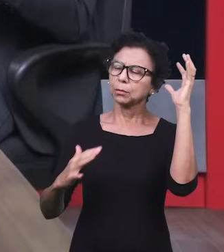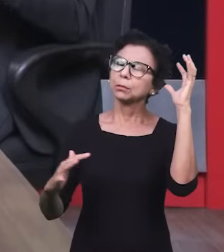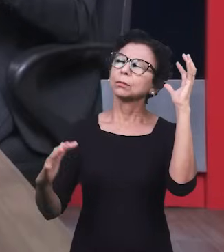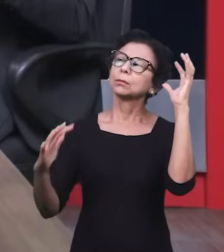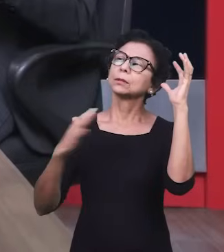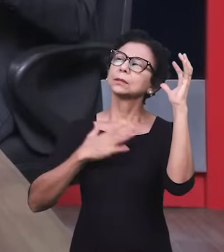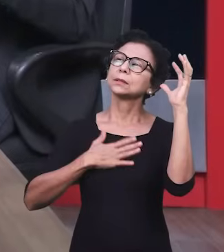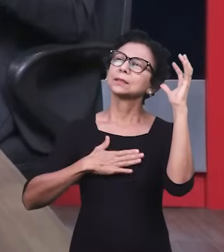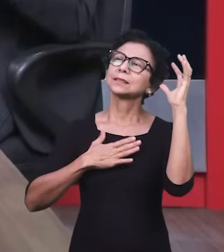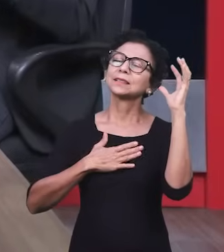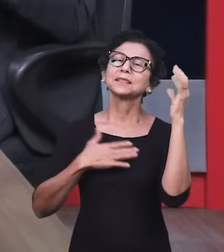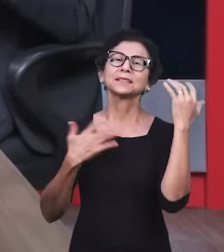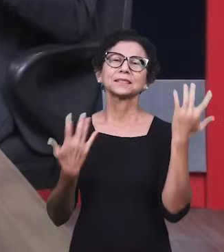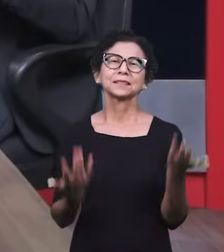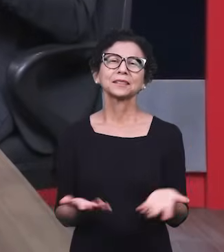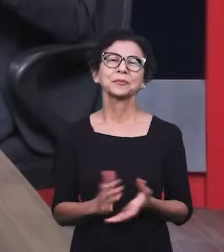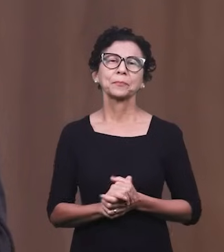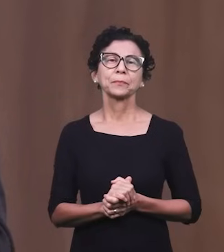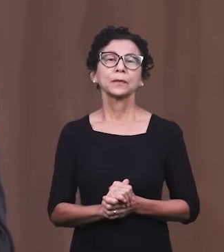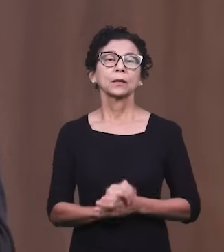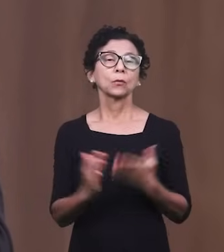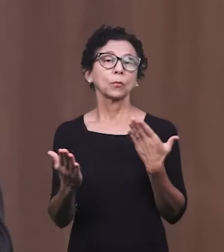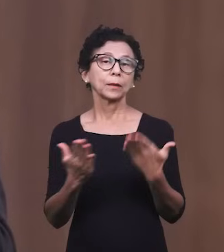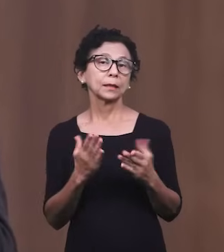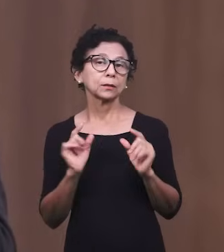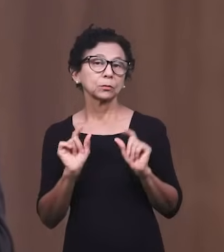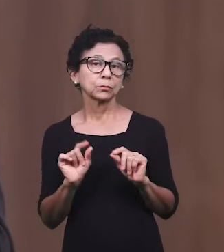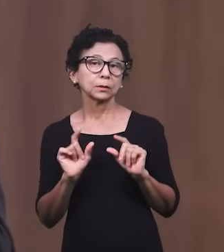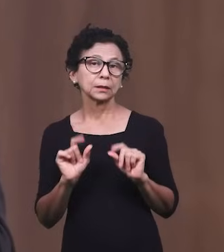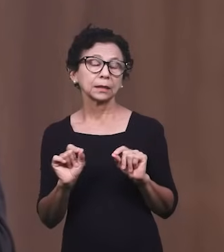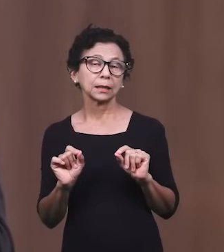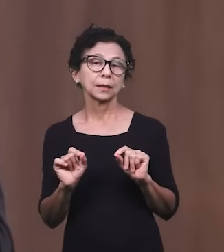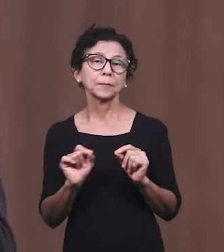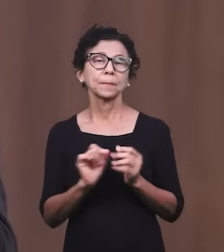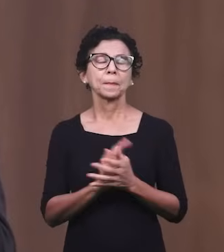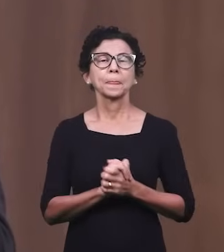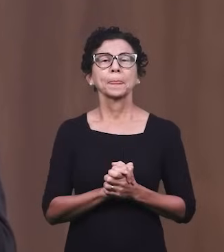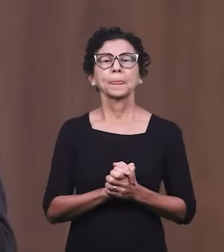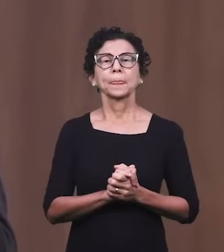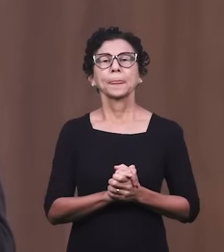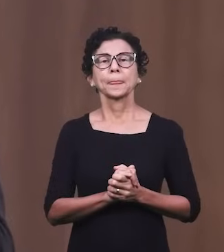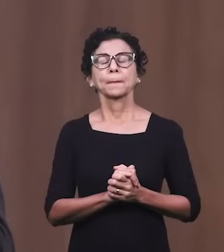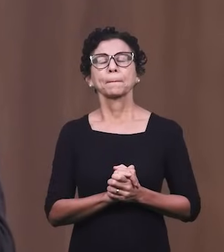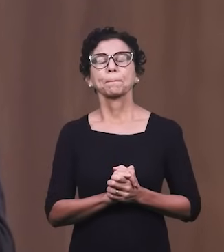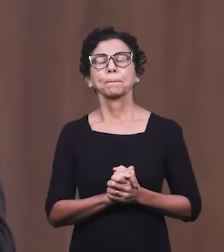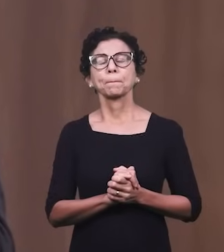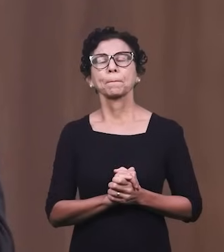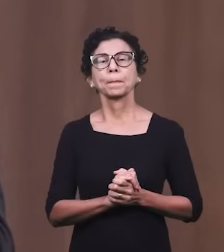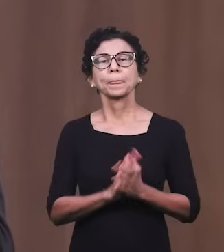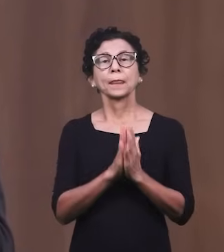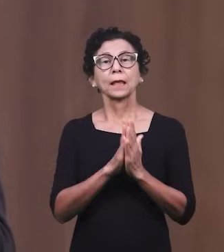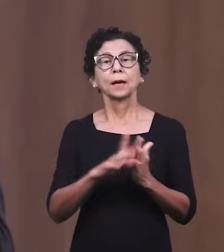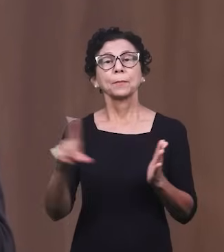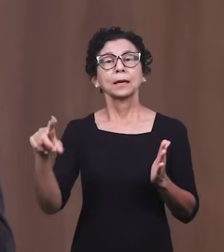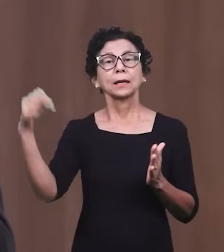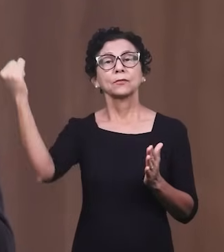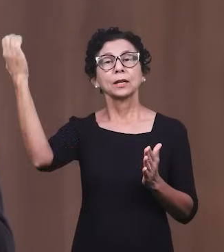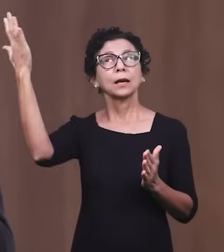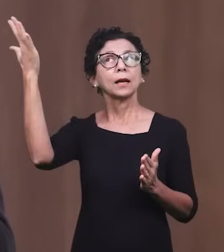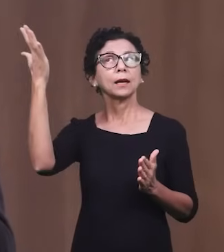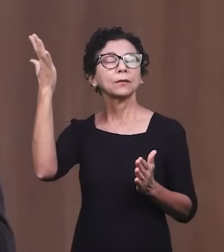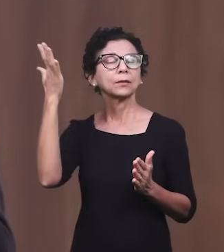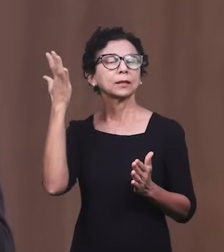luz é alimento paraa nossa alma né a luz e a revelação é aquilo que faz o servo ele sobreviver no